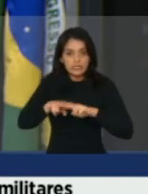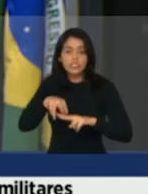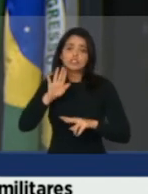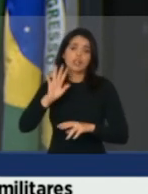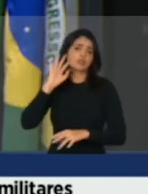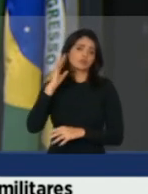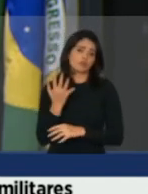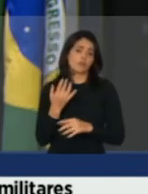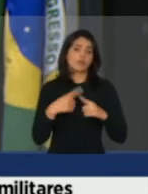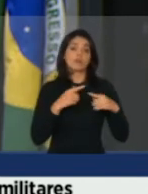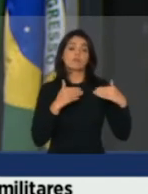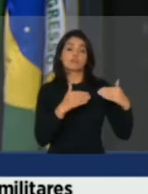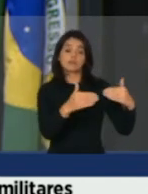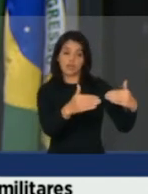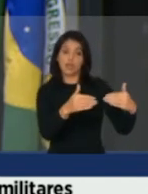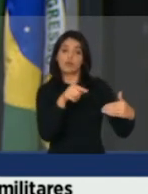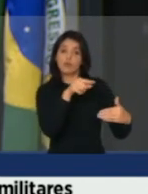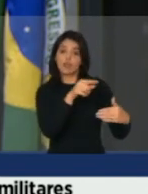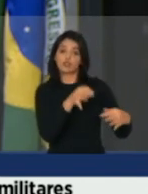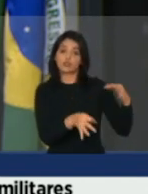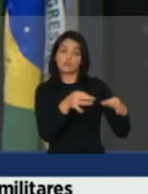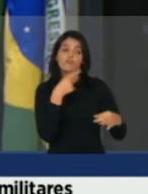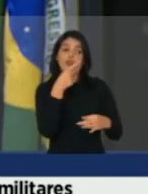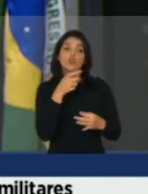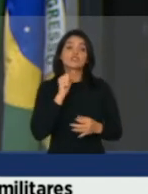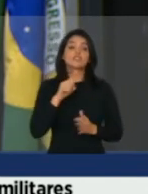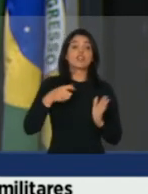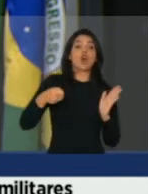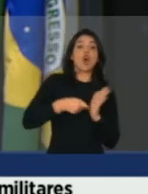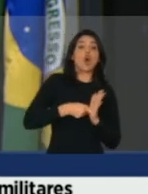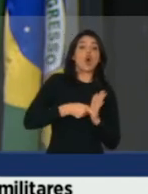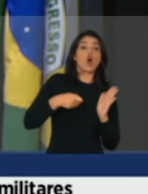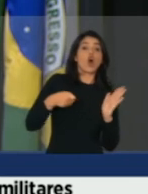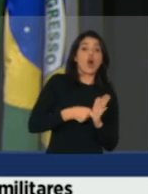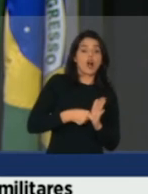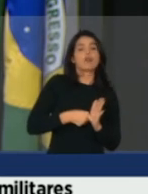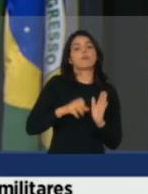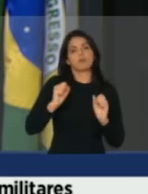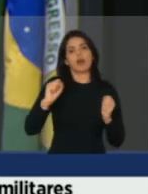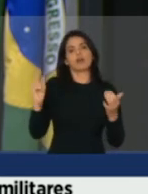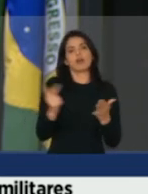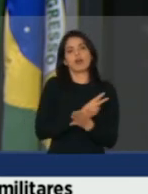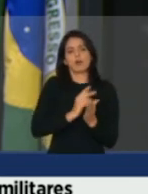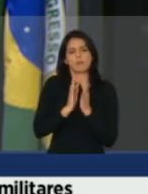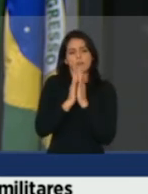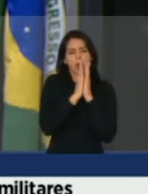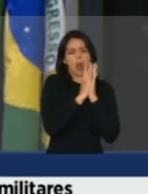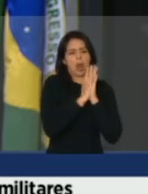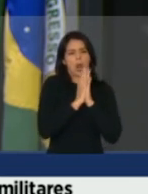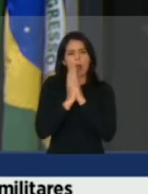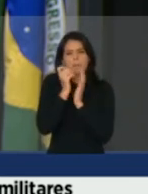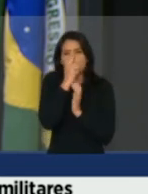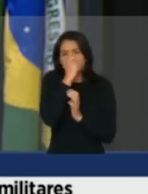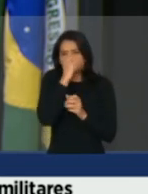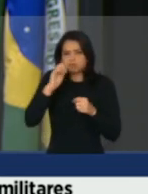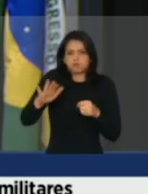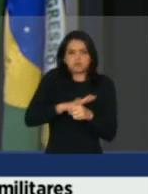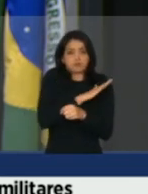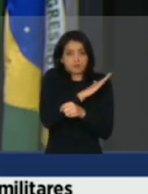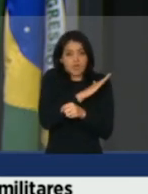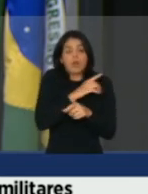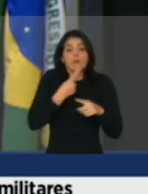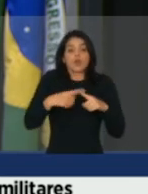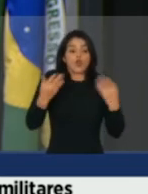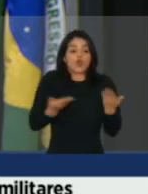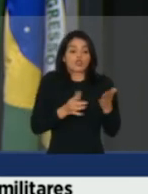uma obrigatoriedade poderia sim fazer com que houvesse uma superlotação. Porque hoje a previsão